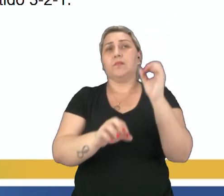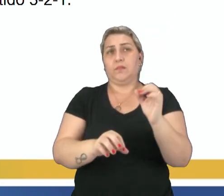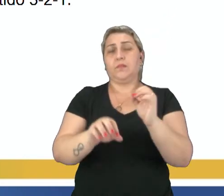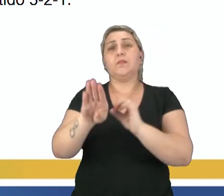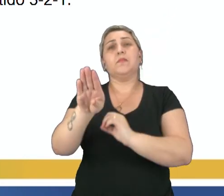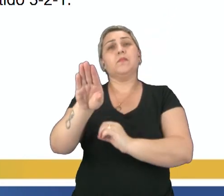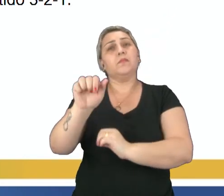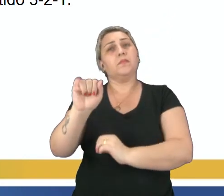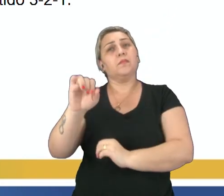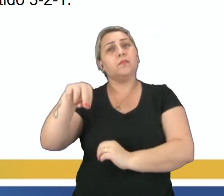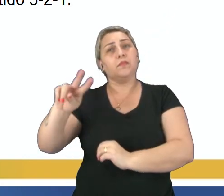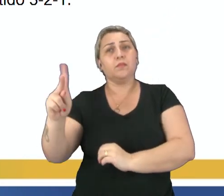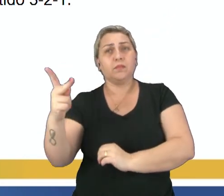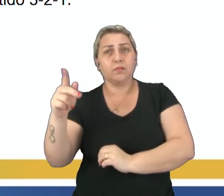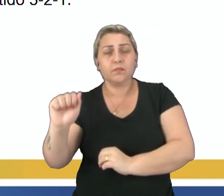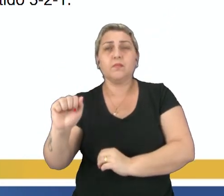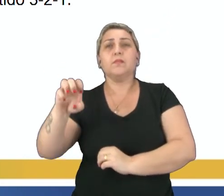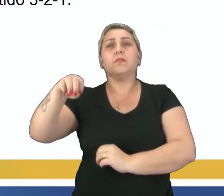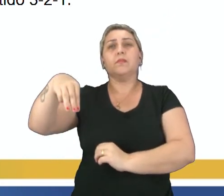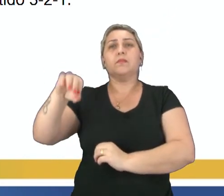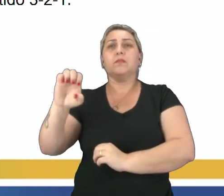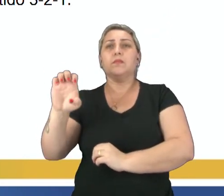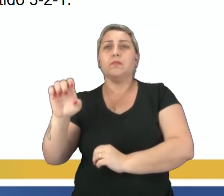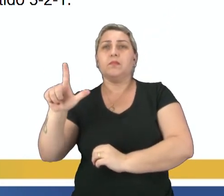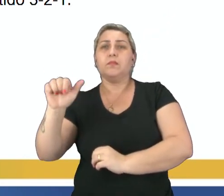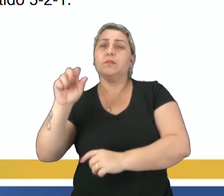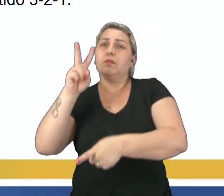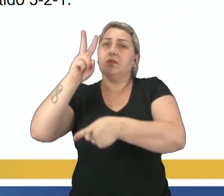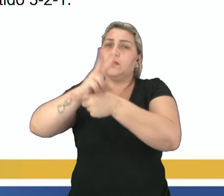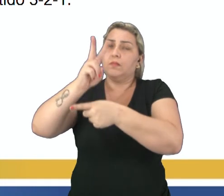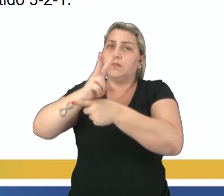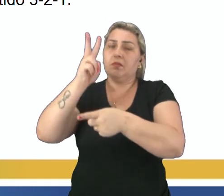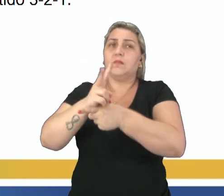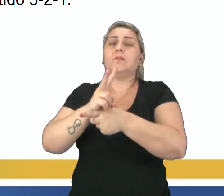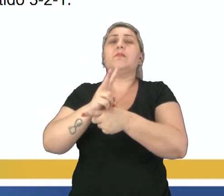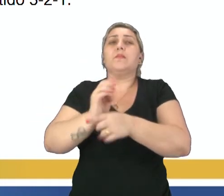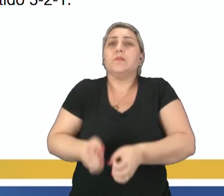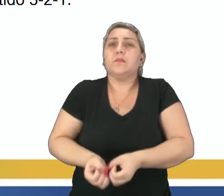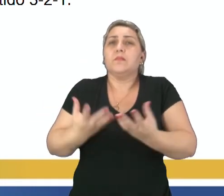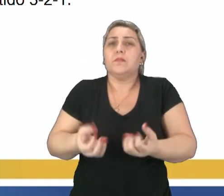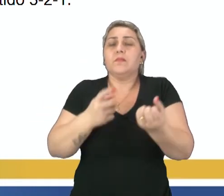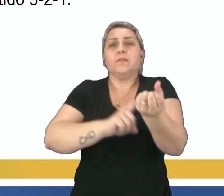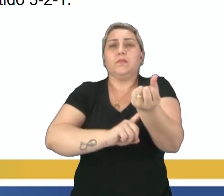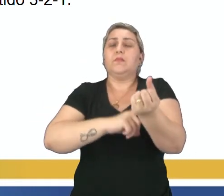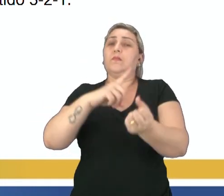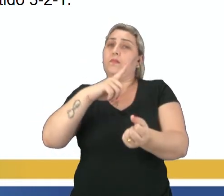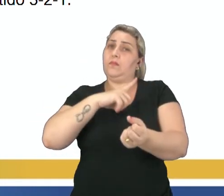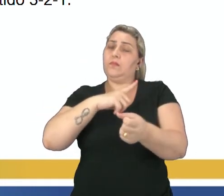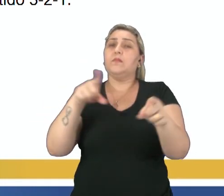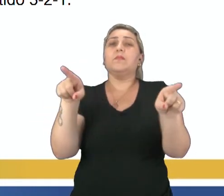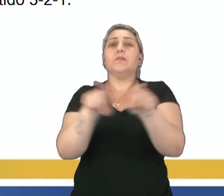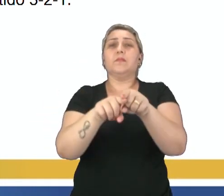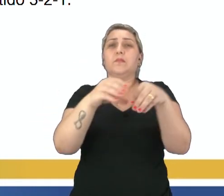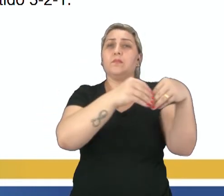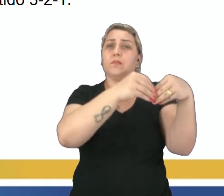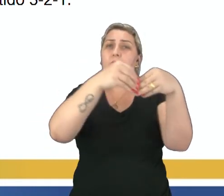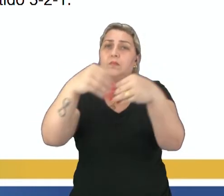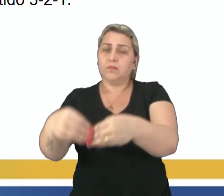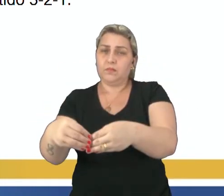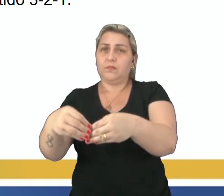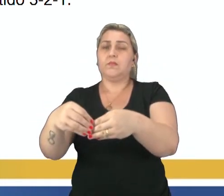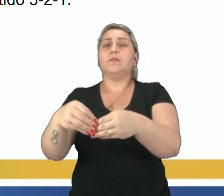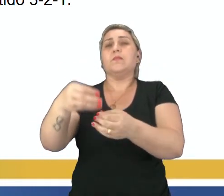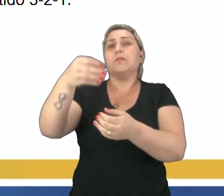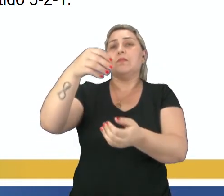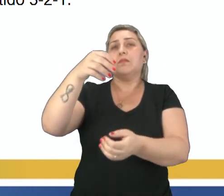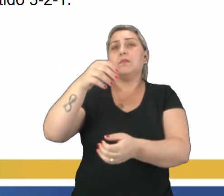tá? E aí, ele pode ser representado através desse desenho. Mas vocês lembram o que representa cada um desses números?